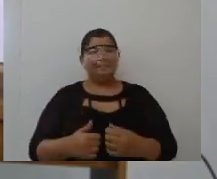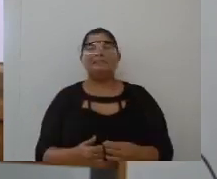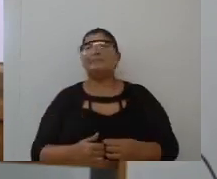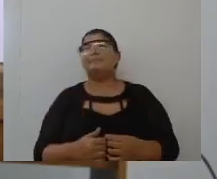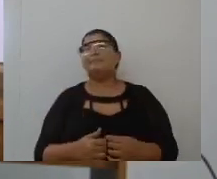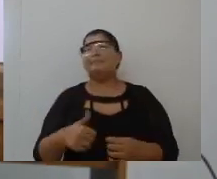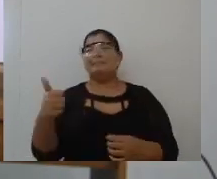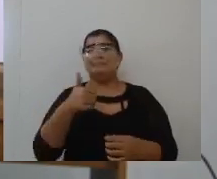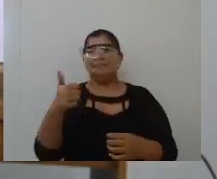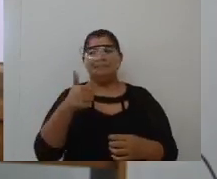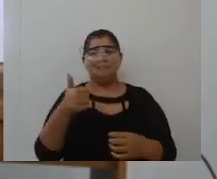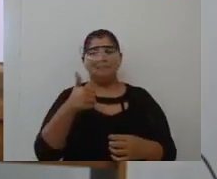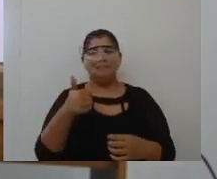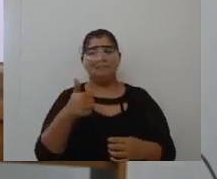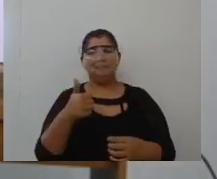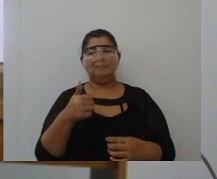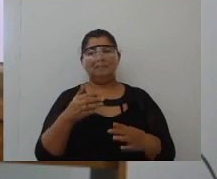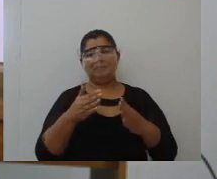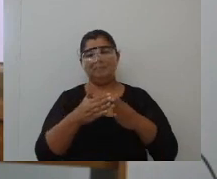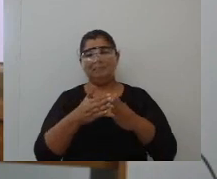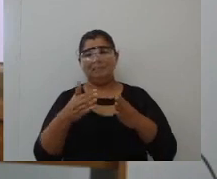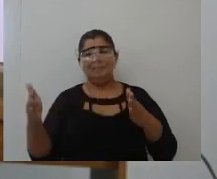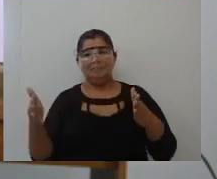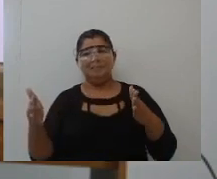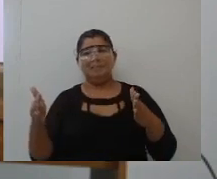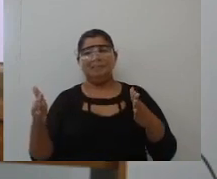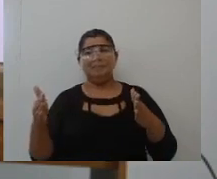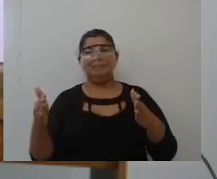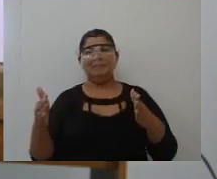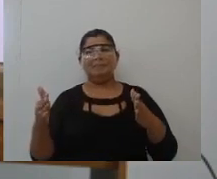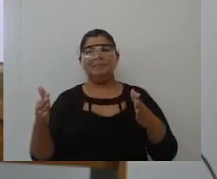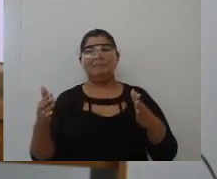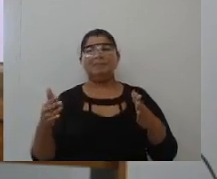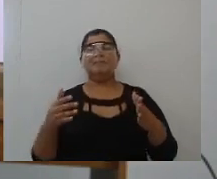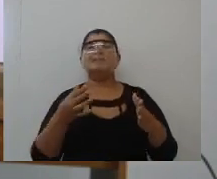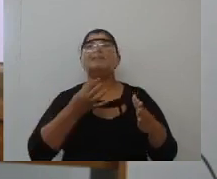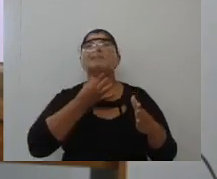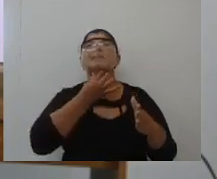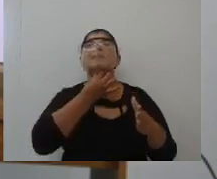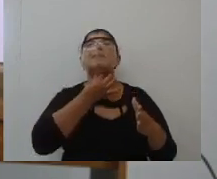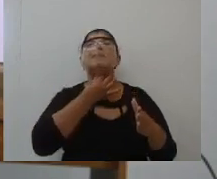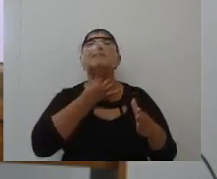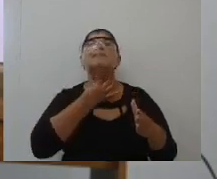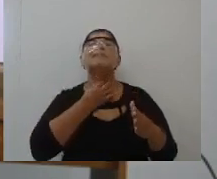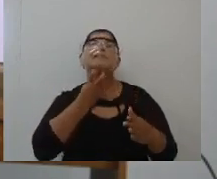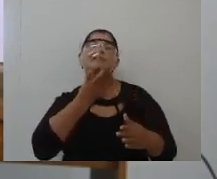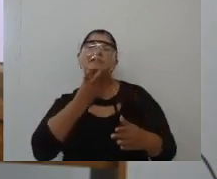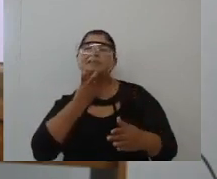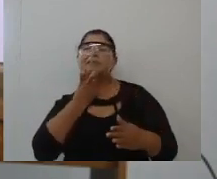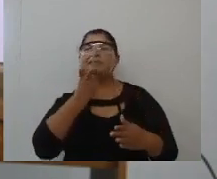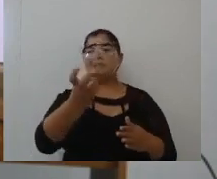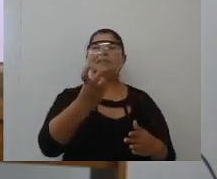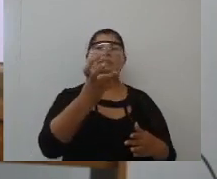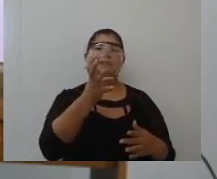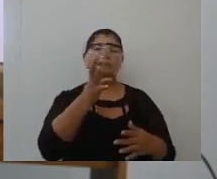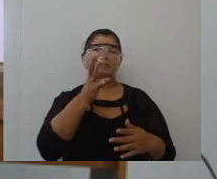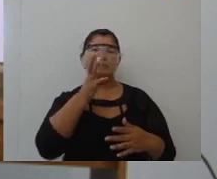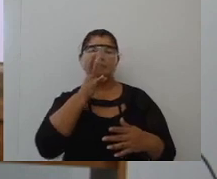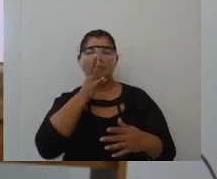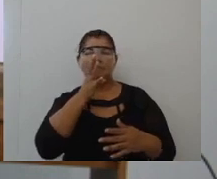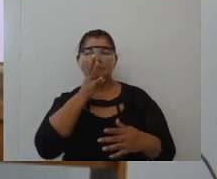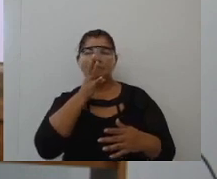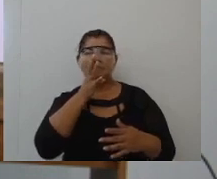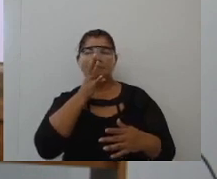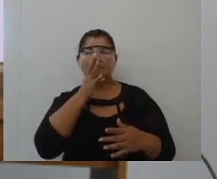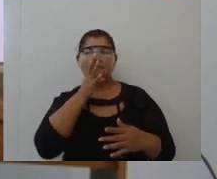primeira questão. No período da própria garganta saiu um grito de admiração que